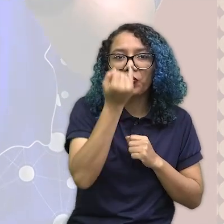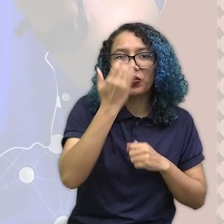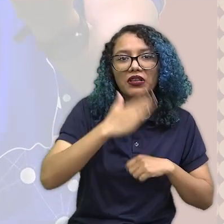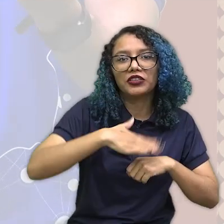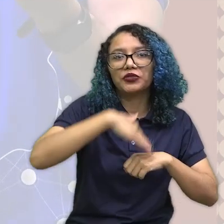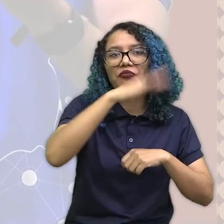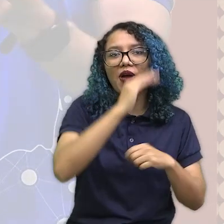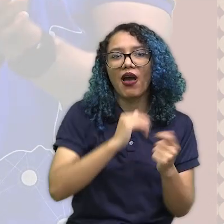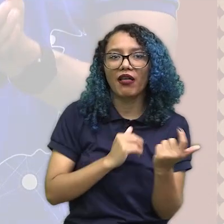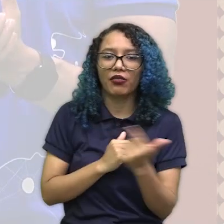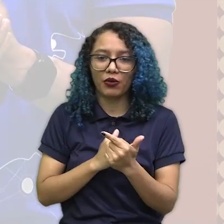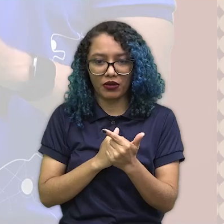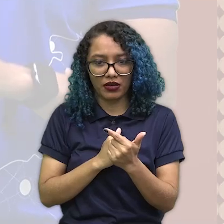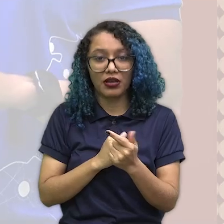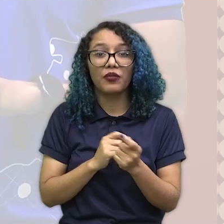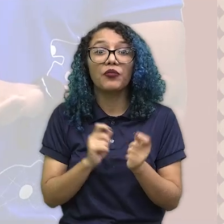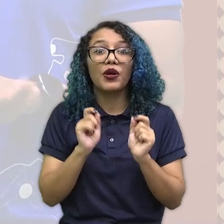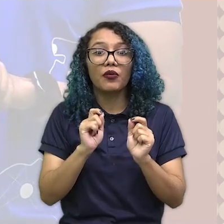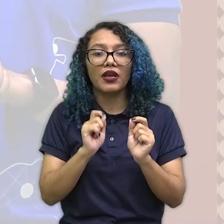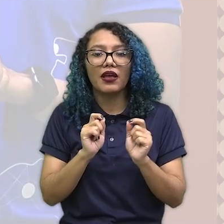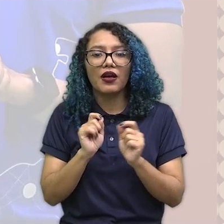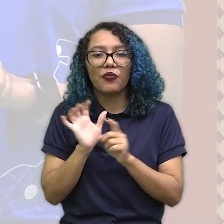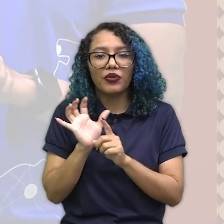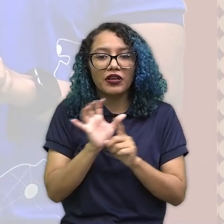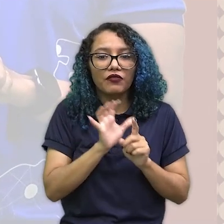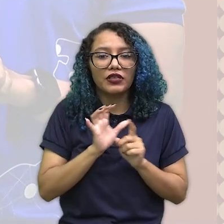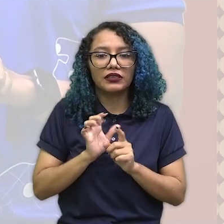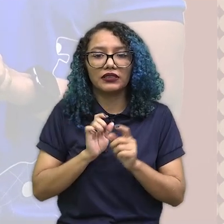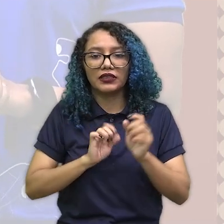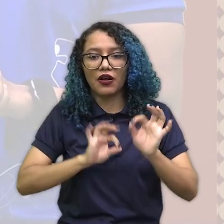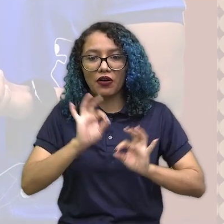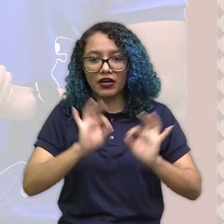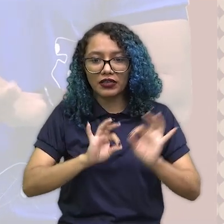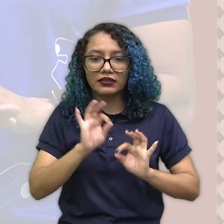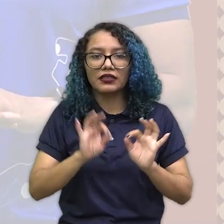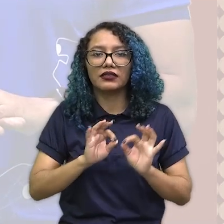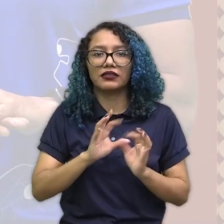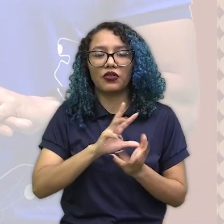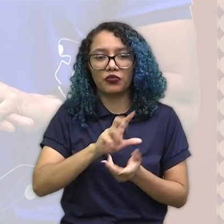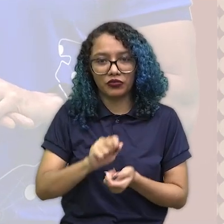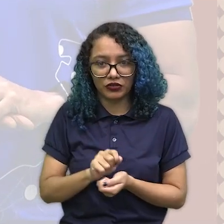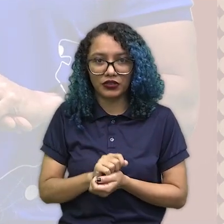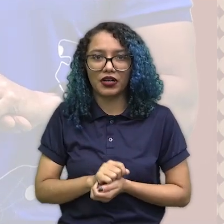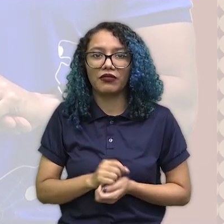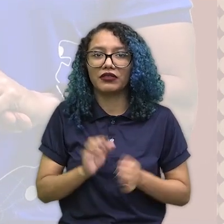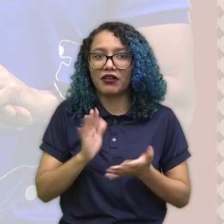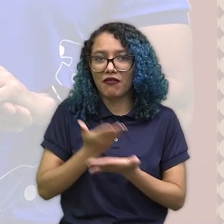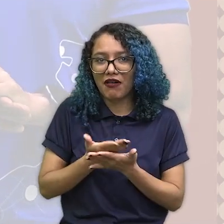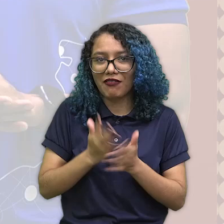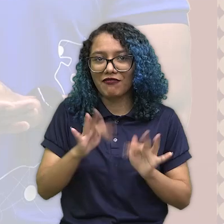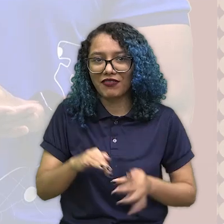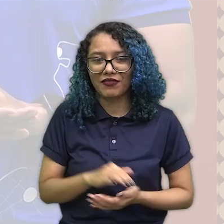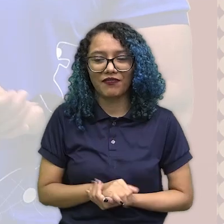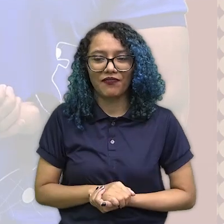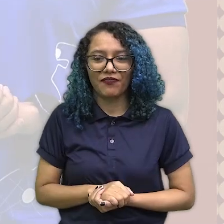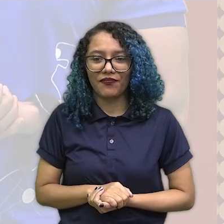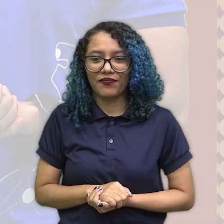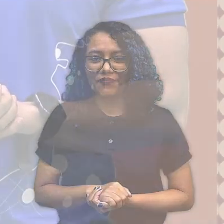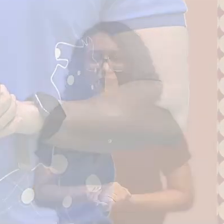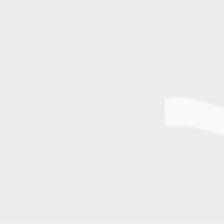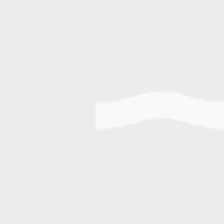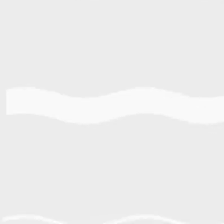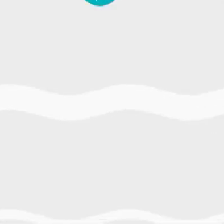gente definir ali essa nova ordem geopolítica mundial. Bem, com isso a gente finaliza o conteúdo desta aula.